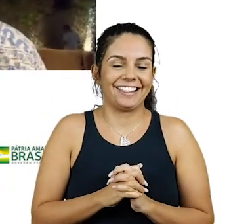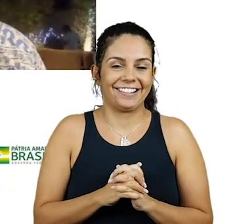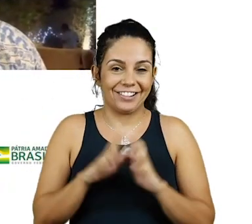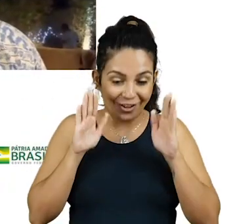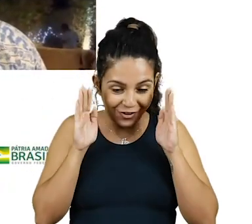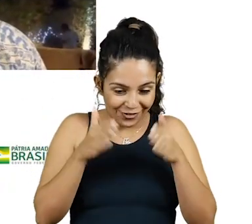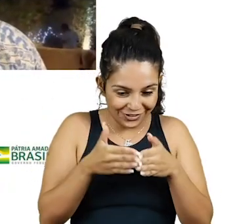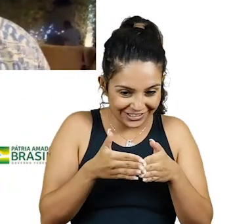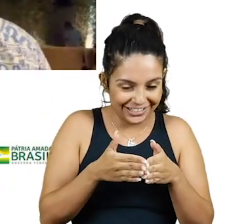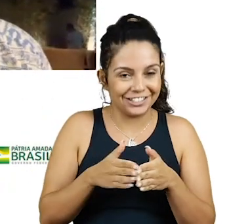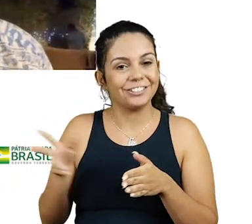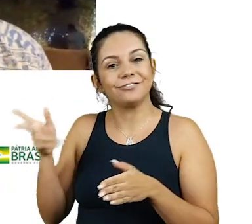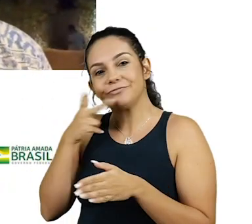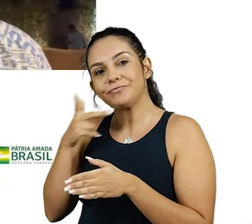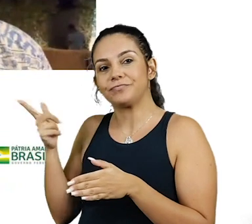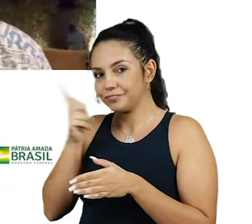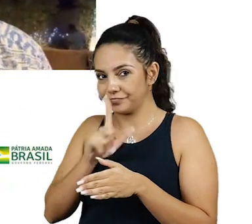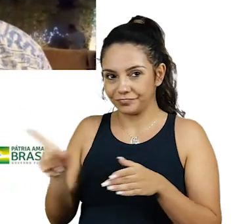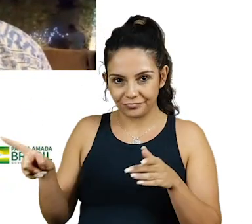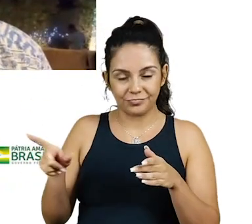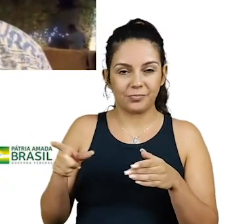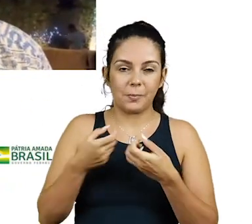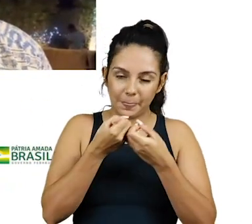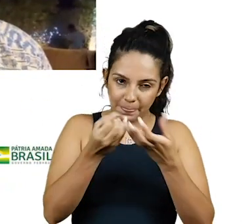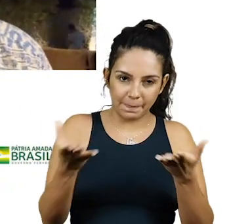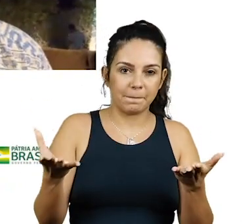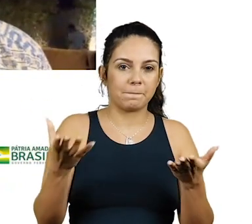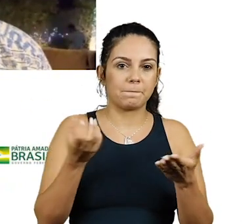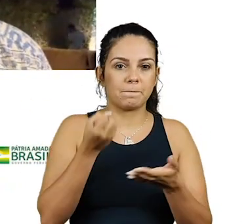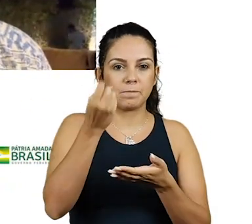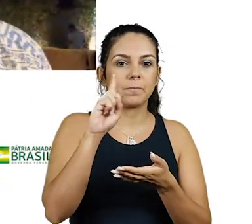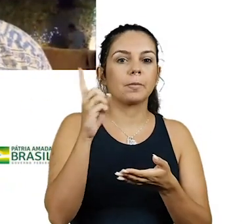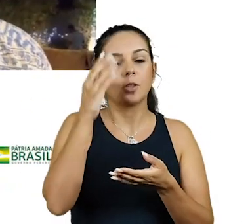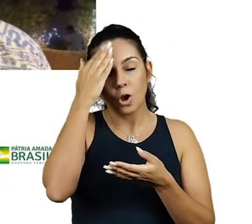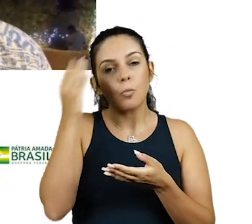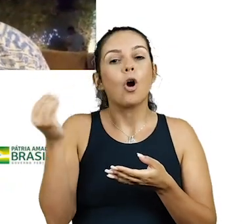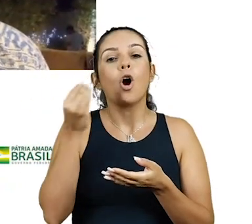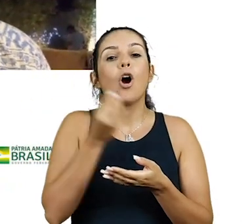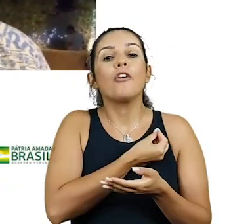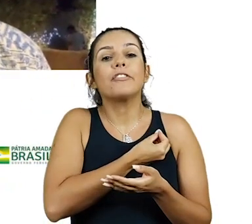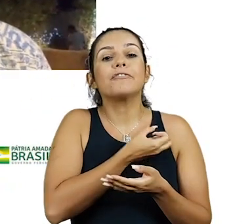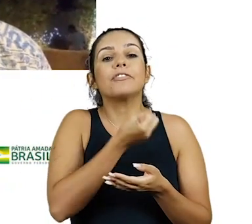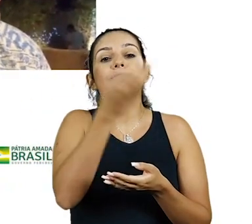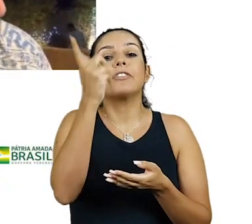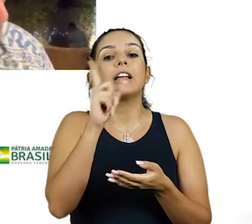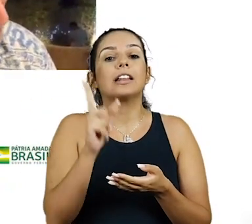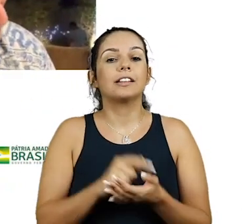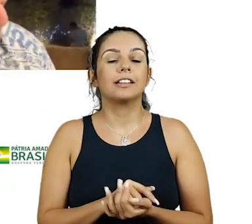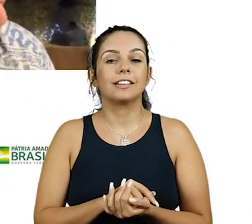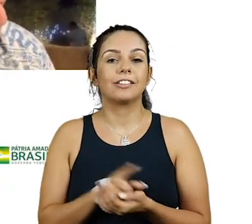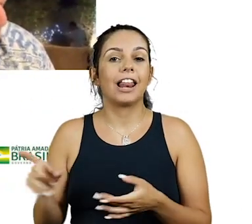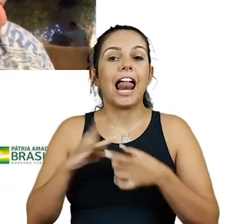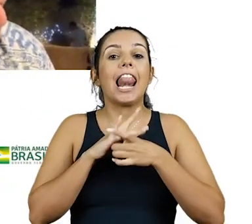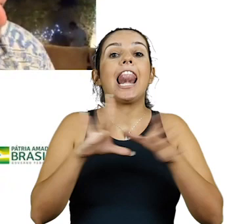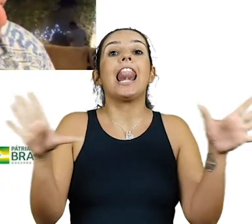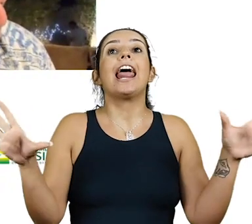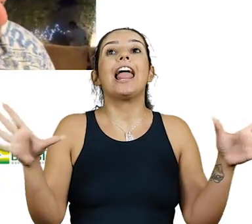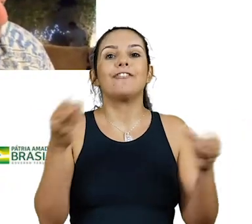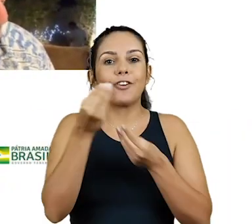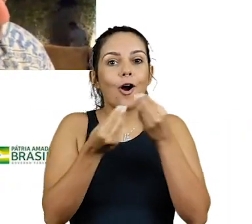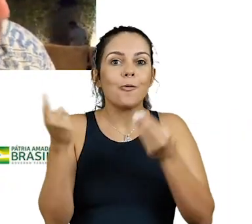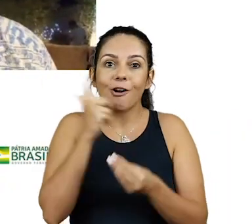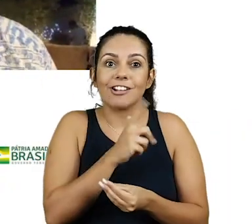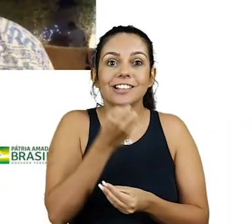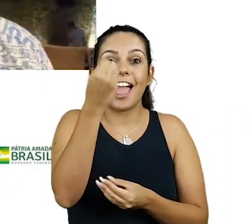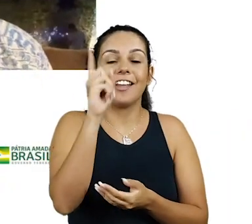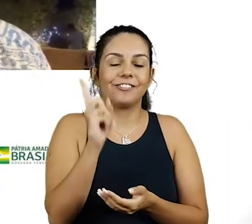assim. Eu estaria... O que você está conseguindo passar sem viagem, Zeca? Eu fico pensando, se você é um ser absolutamente livre, você